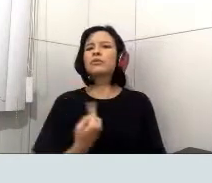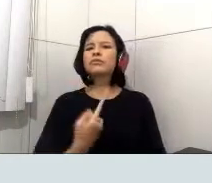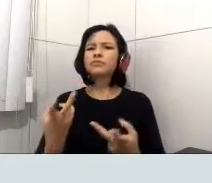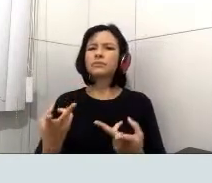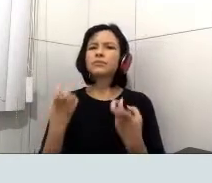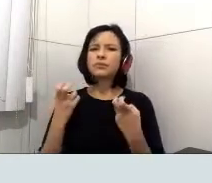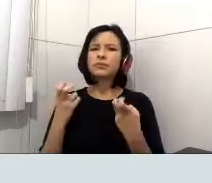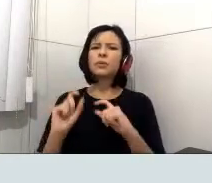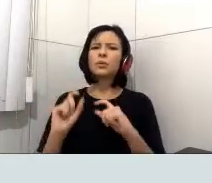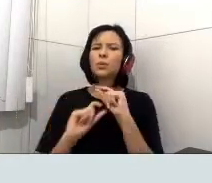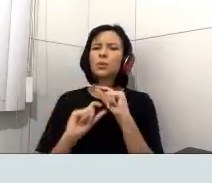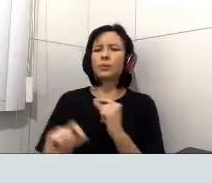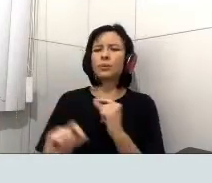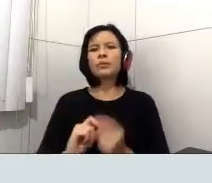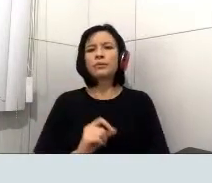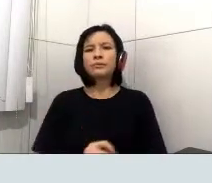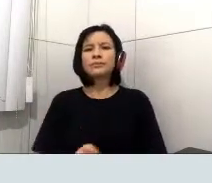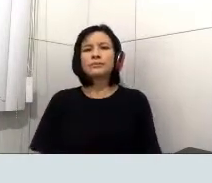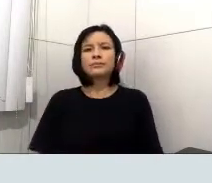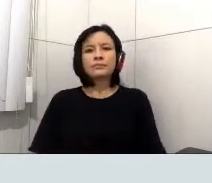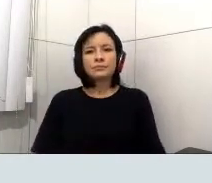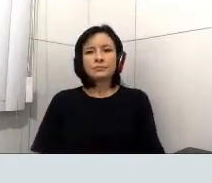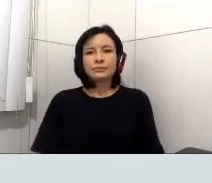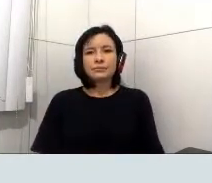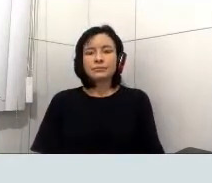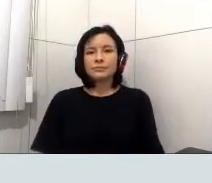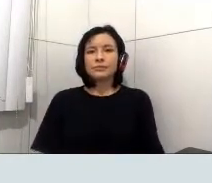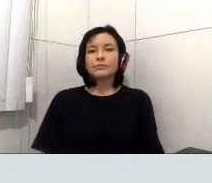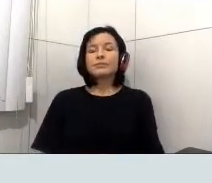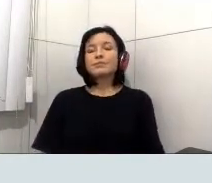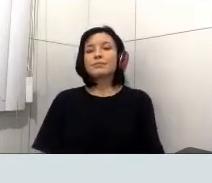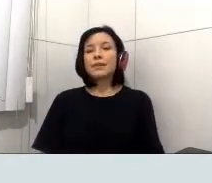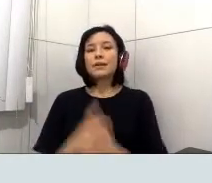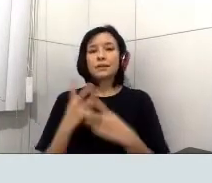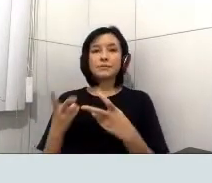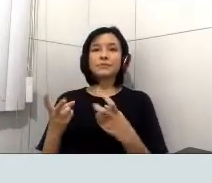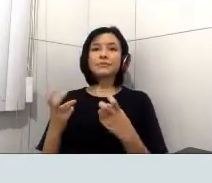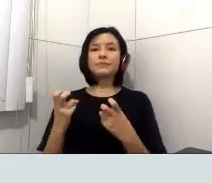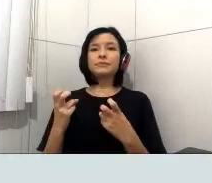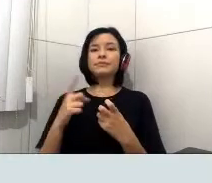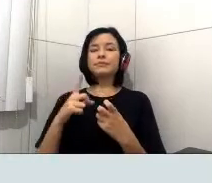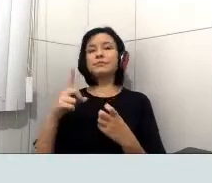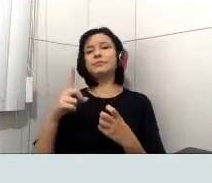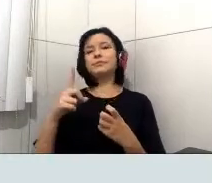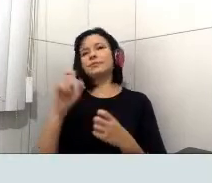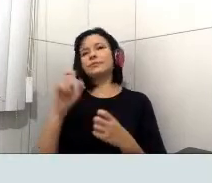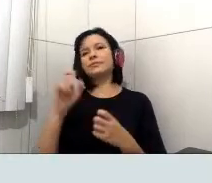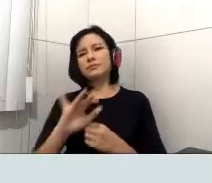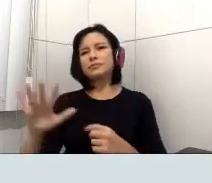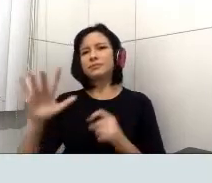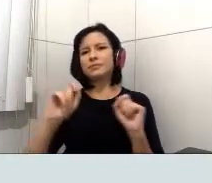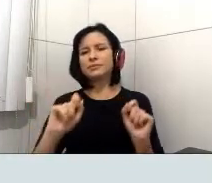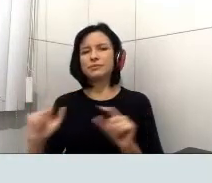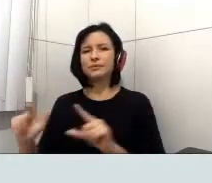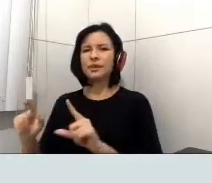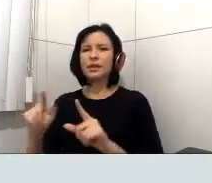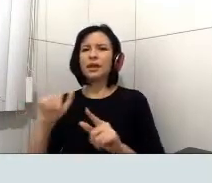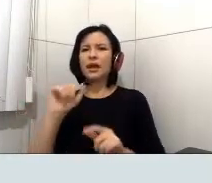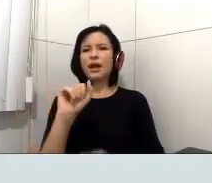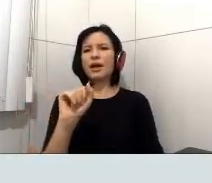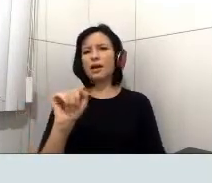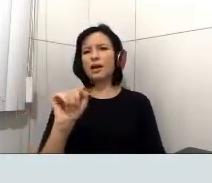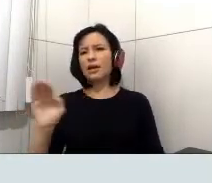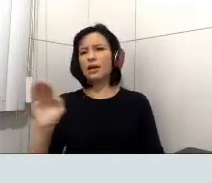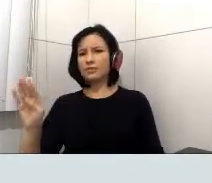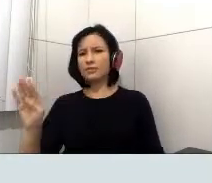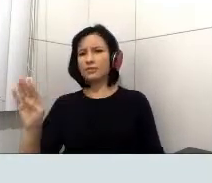vamos responder isso? Observe a figura abaixo e determine o ponto médio de AB, sabendo que M é o ponto